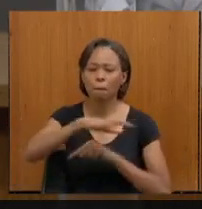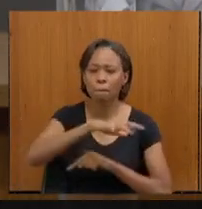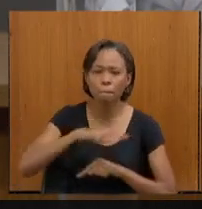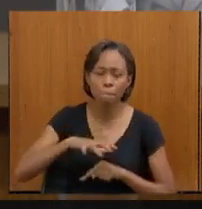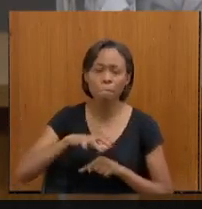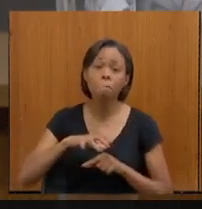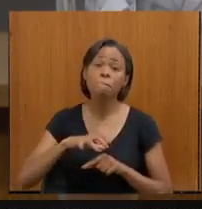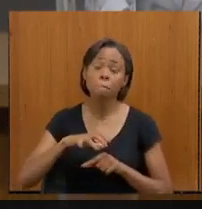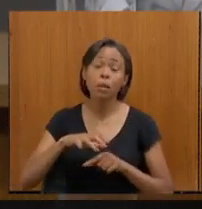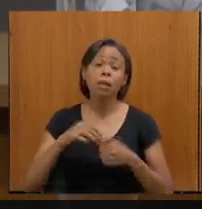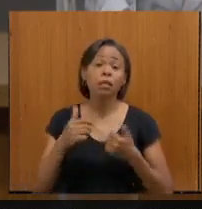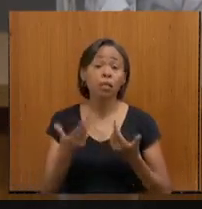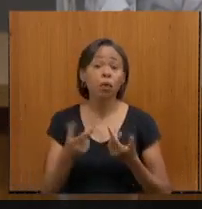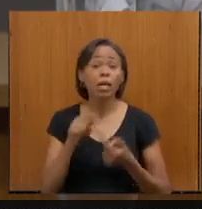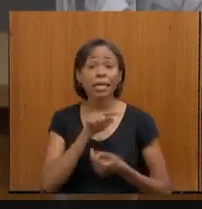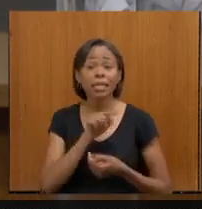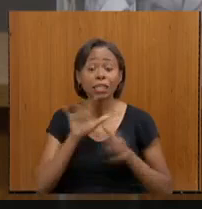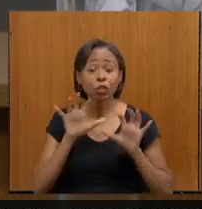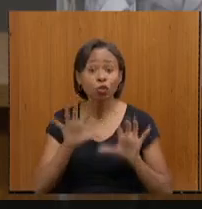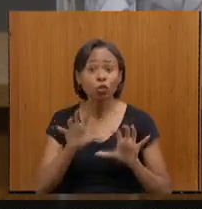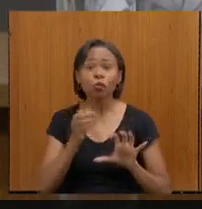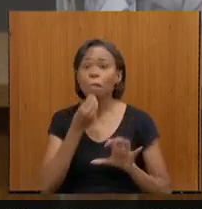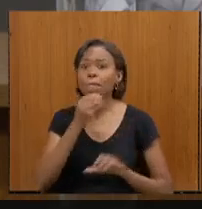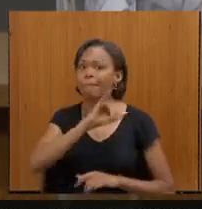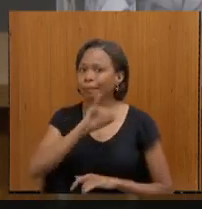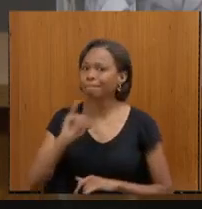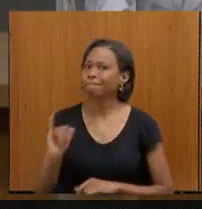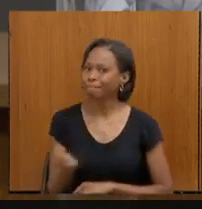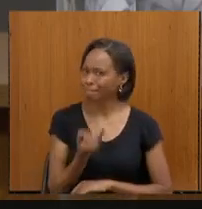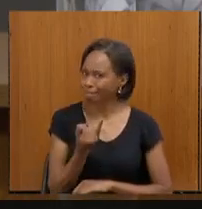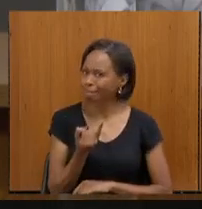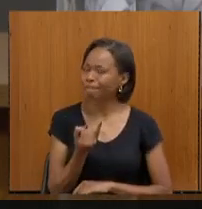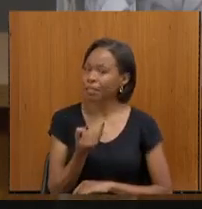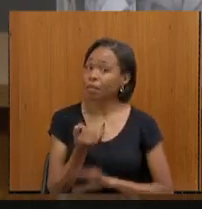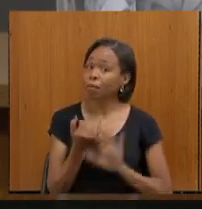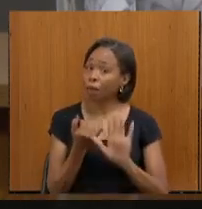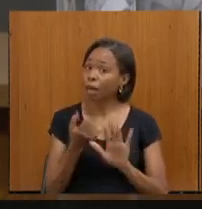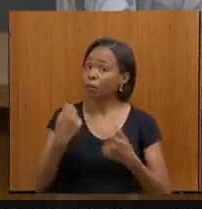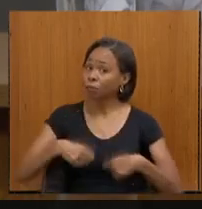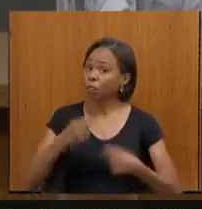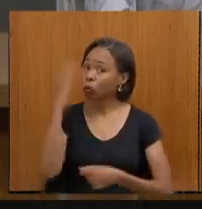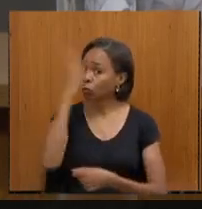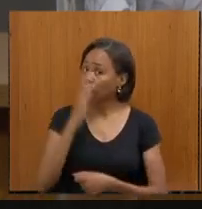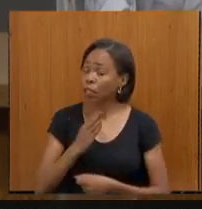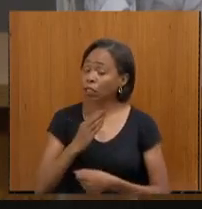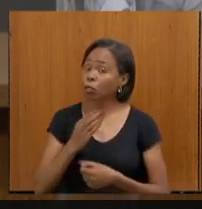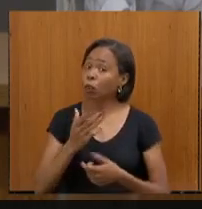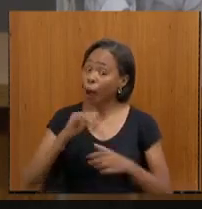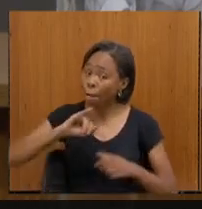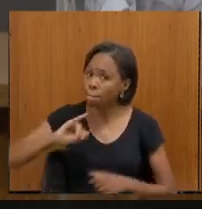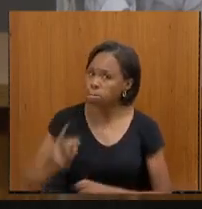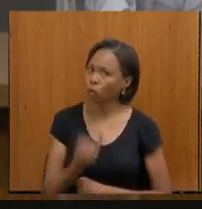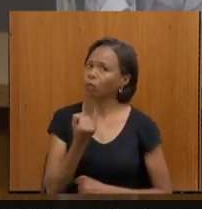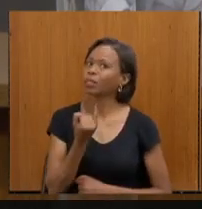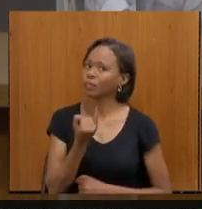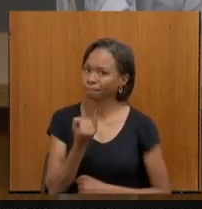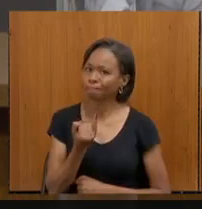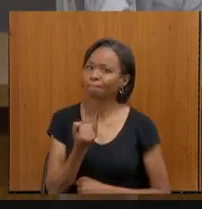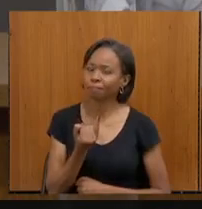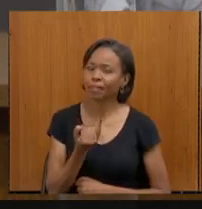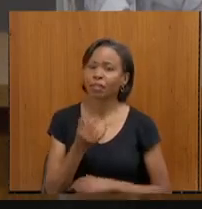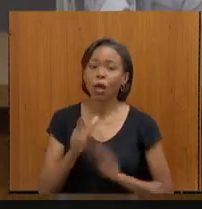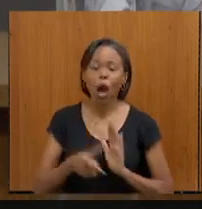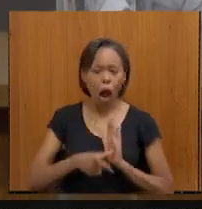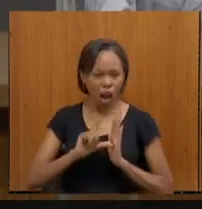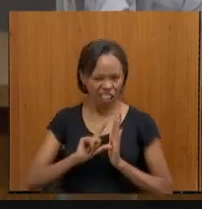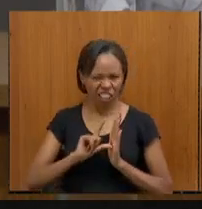Isso trás realmente oportunidades desde que realmente o Brasil sabe abraçar as oportunidades Então antes da